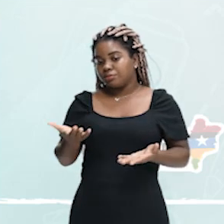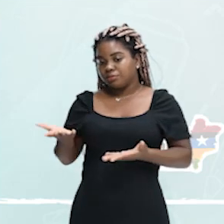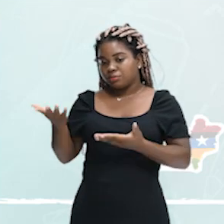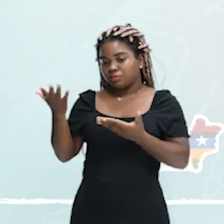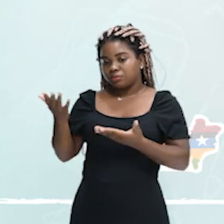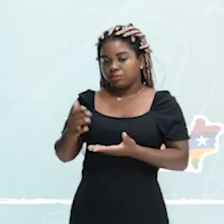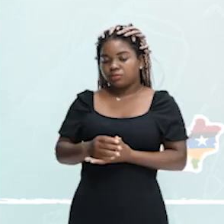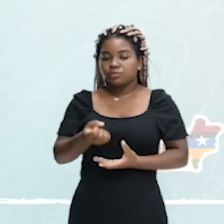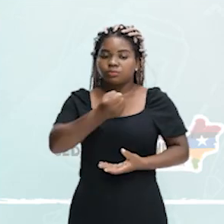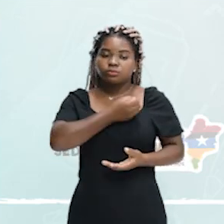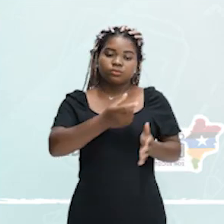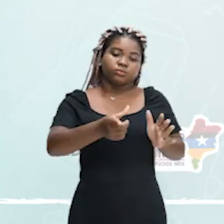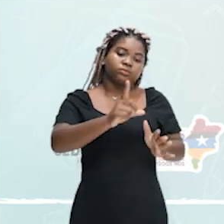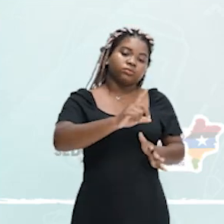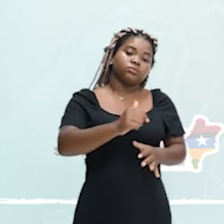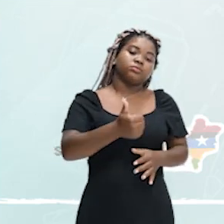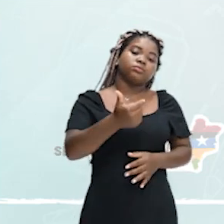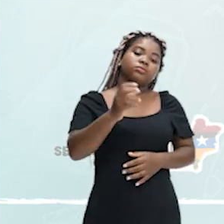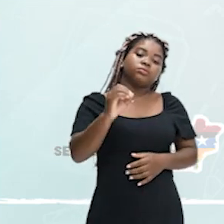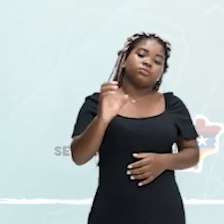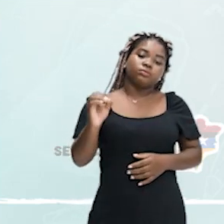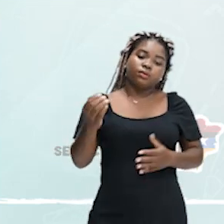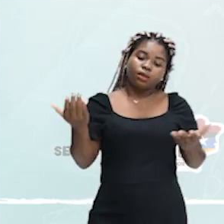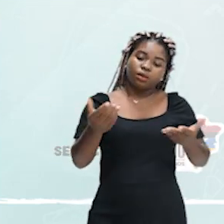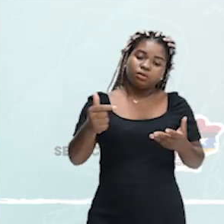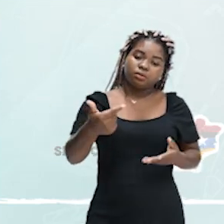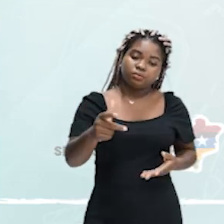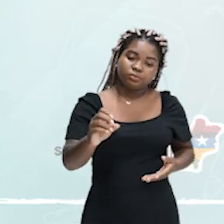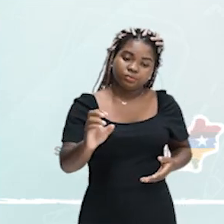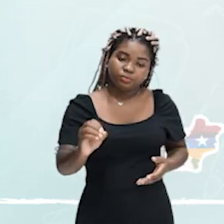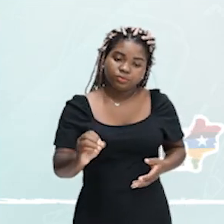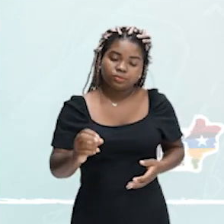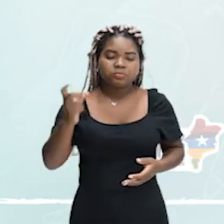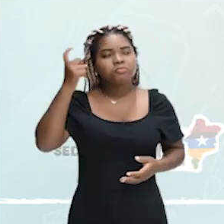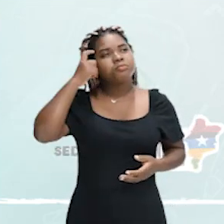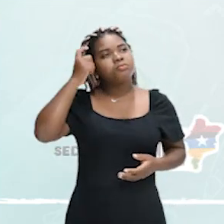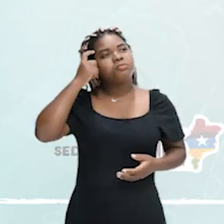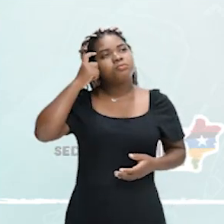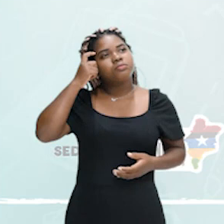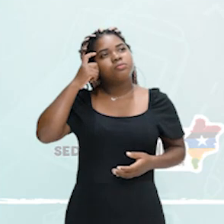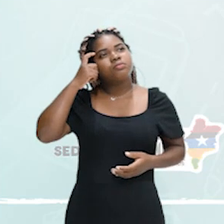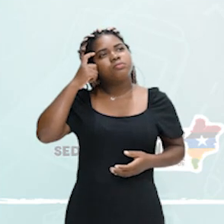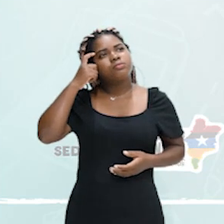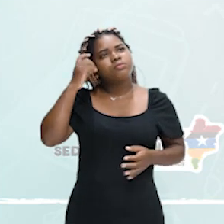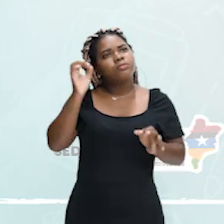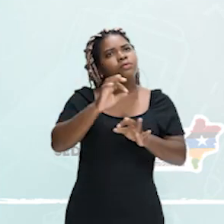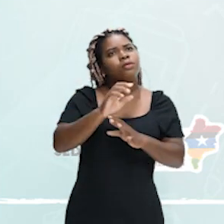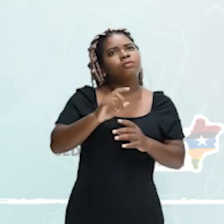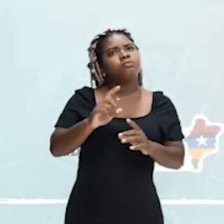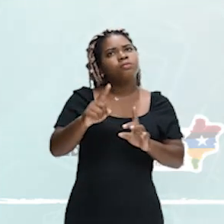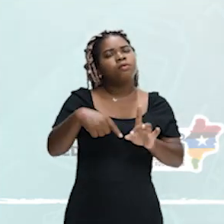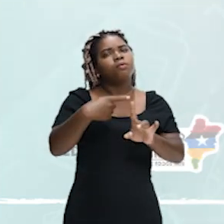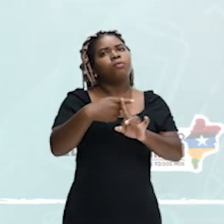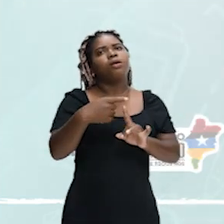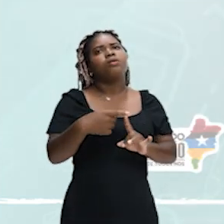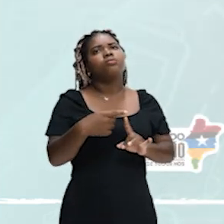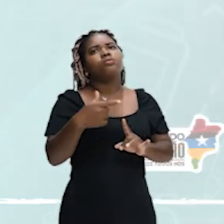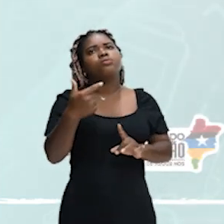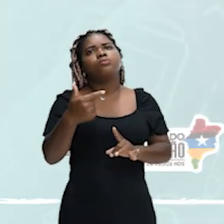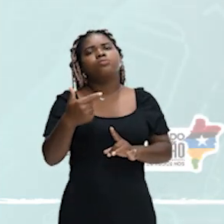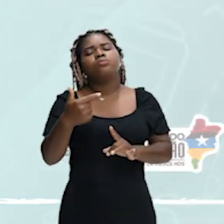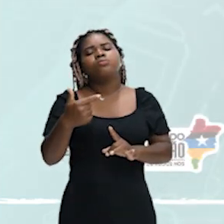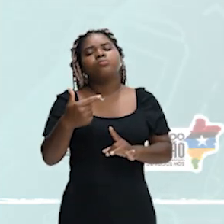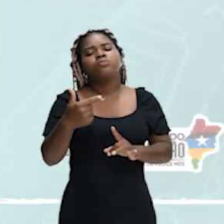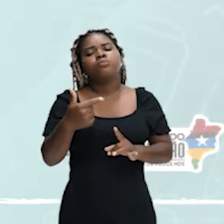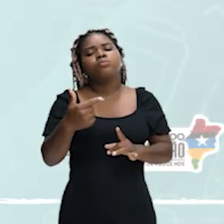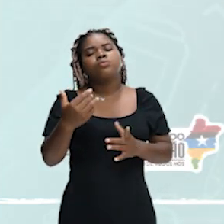número anterior, que era 100, e agora que eu tenho 200, a gente já pensou e já concluiu que dobrou. Se dobrou, esse